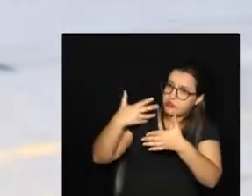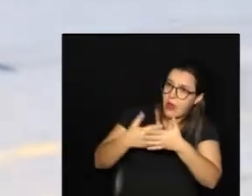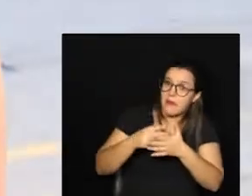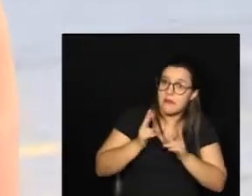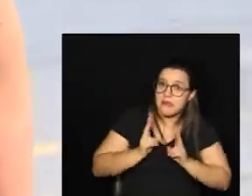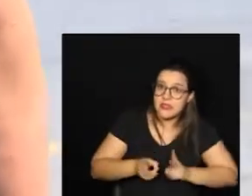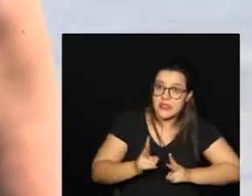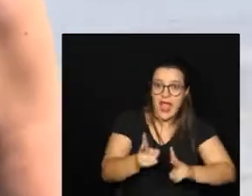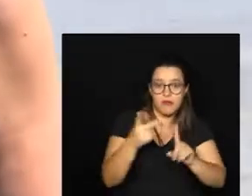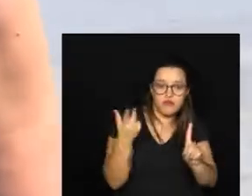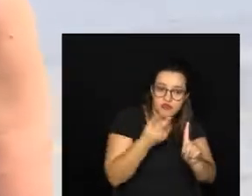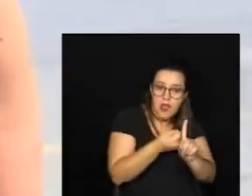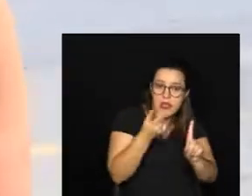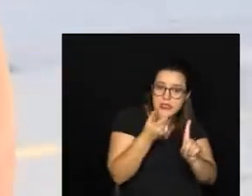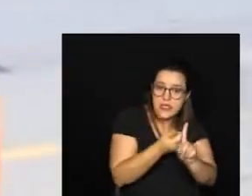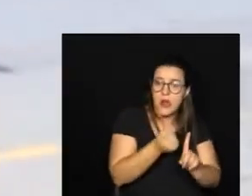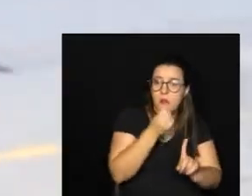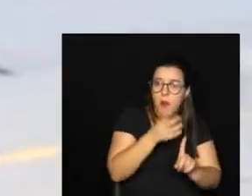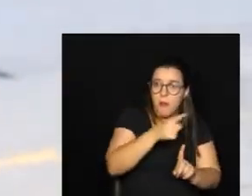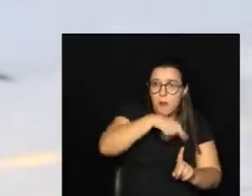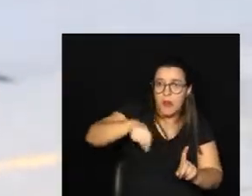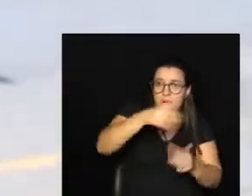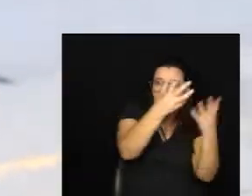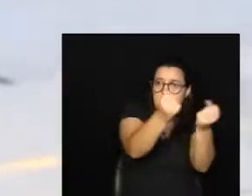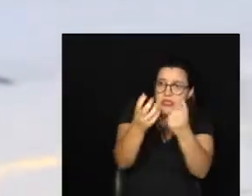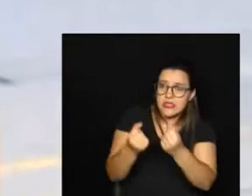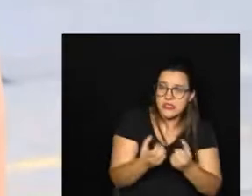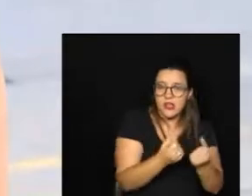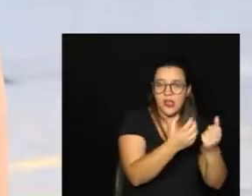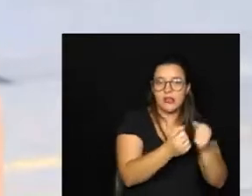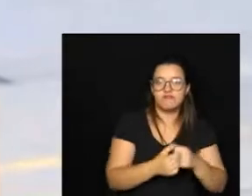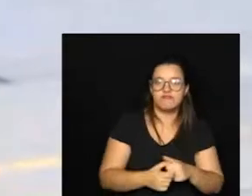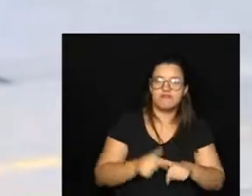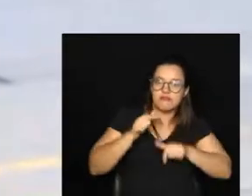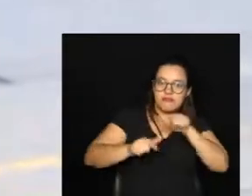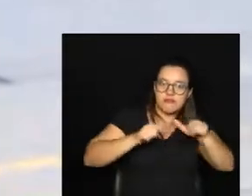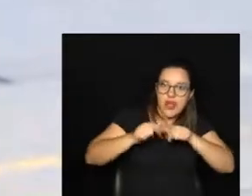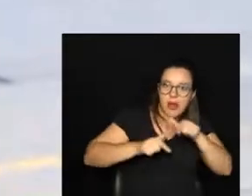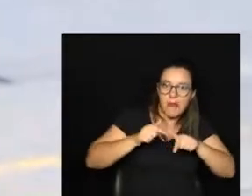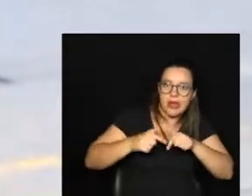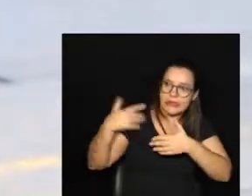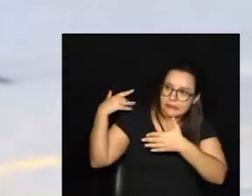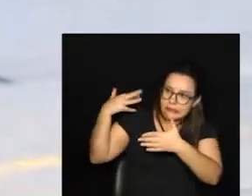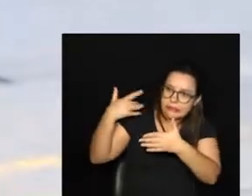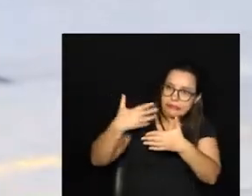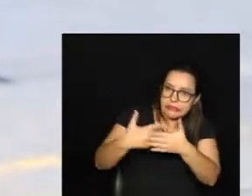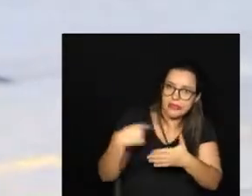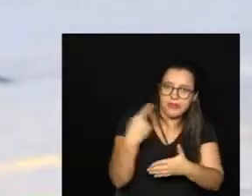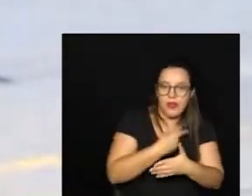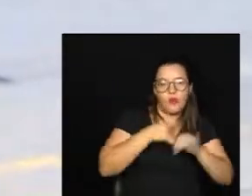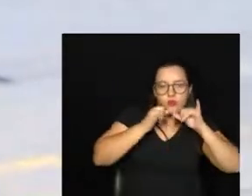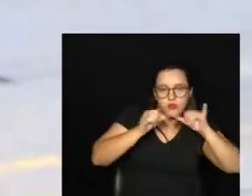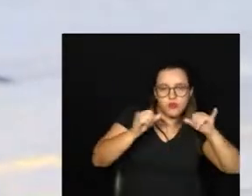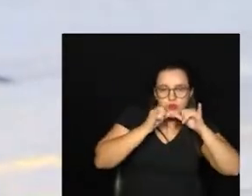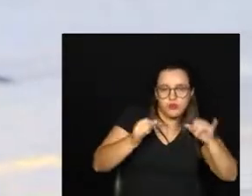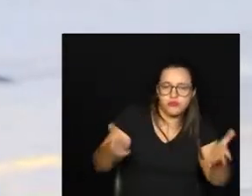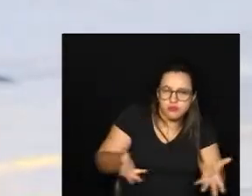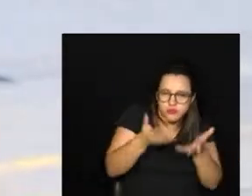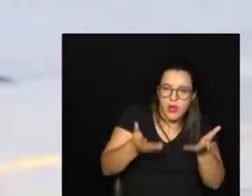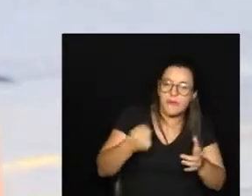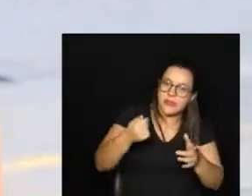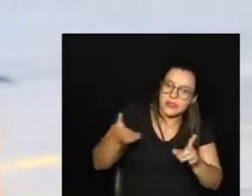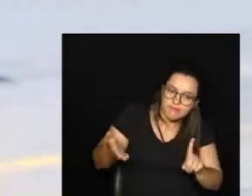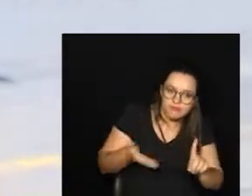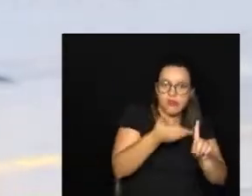né? Isso se deve ao trabalho realizado ao longo do tempo e a expectativa para esse ano é manter